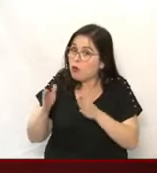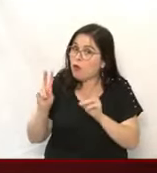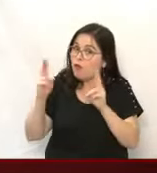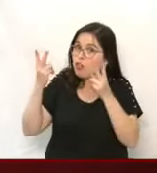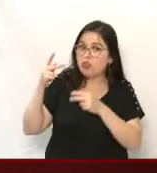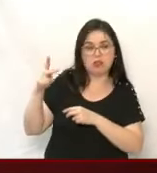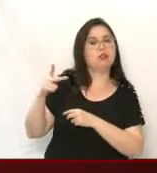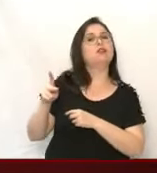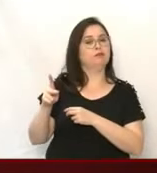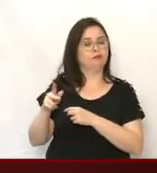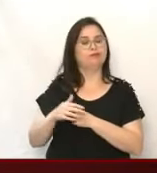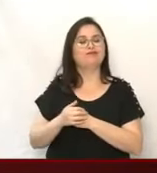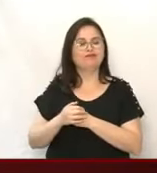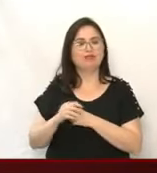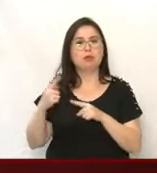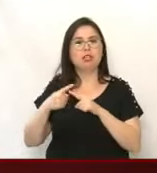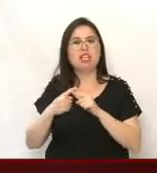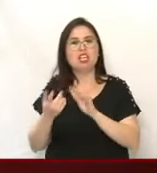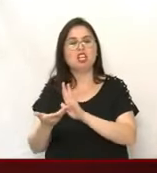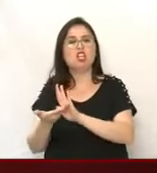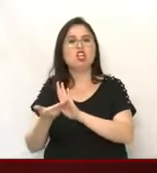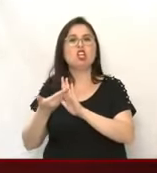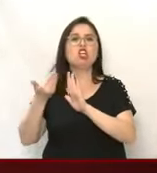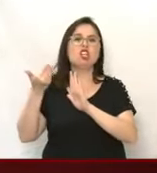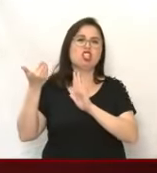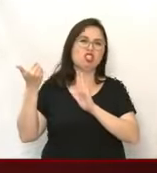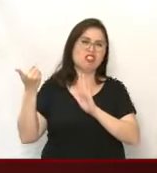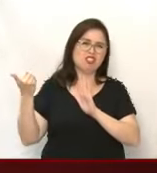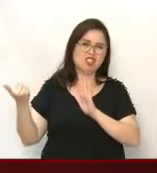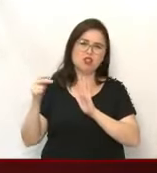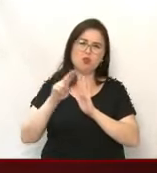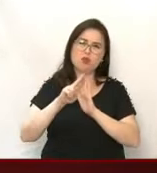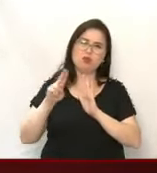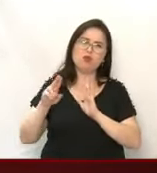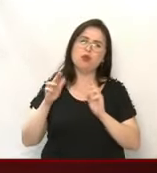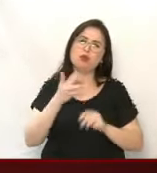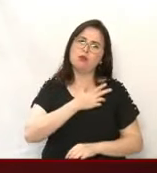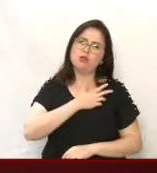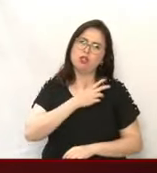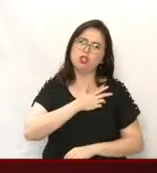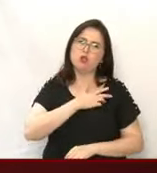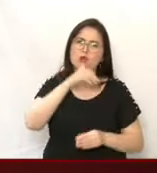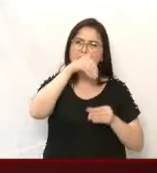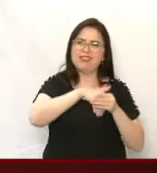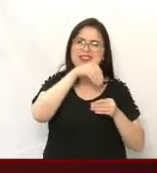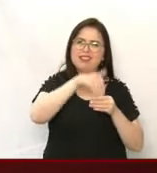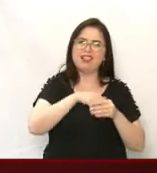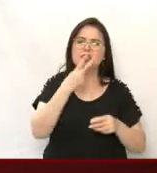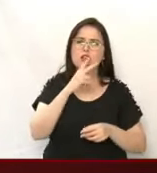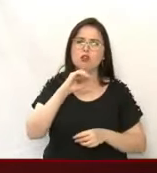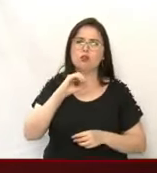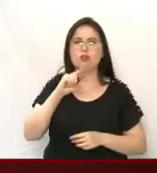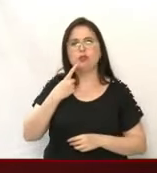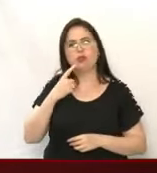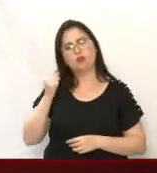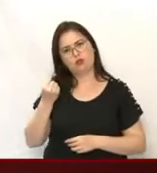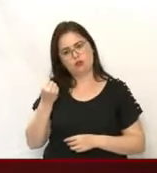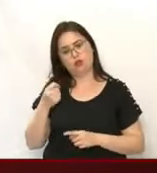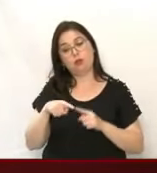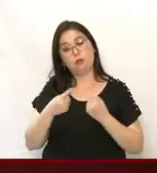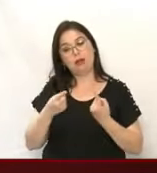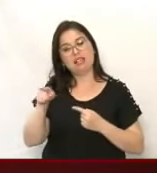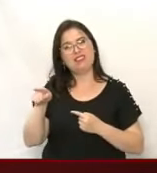retirar nosso principal representante do pleito eleitoral de 2018, mas não perceberam ali que estavam chocando o ovo